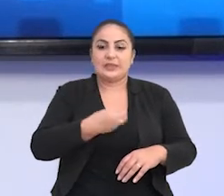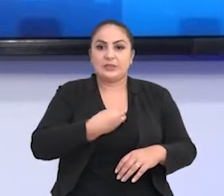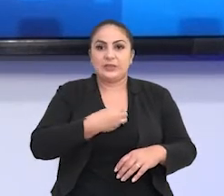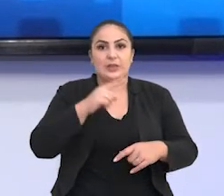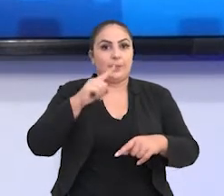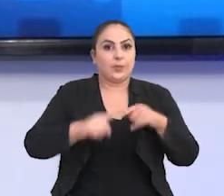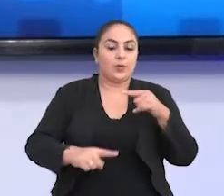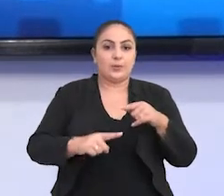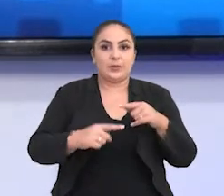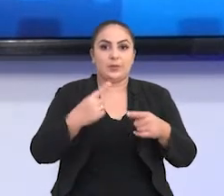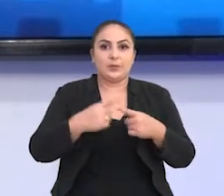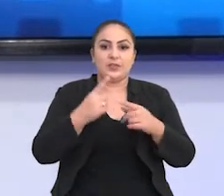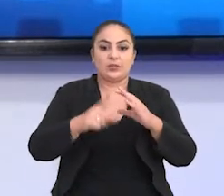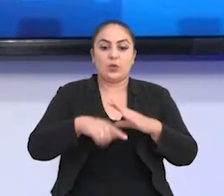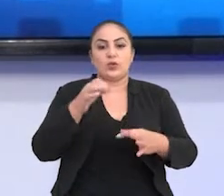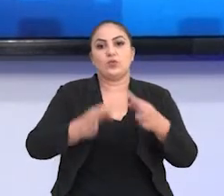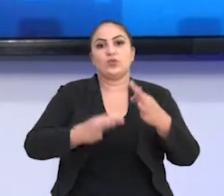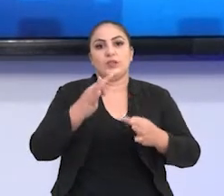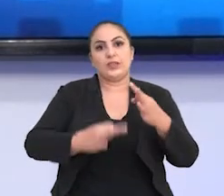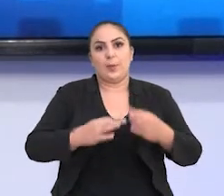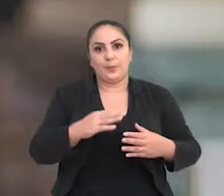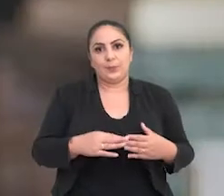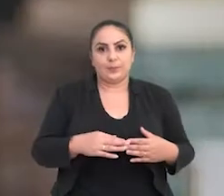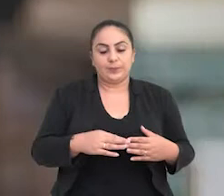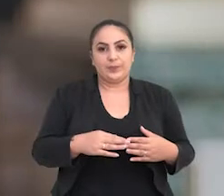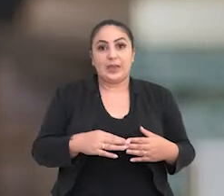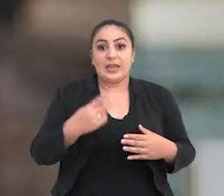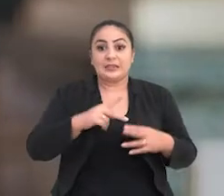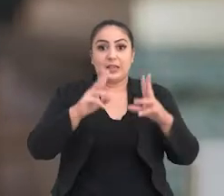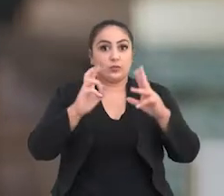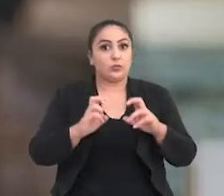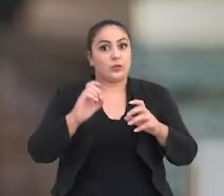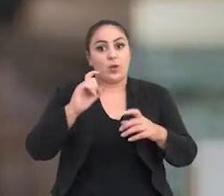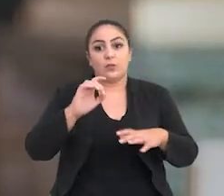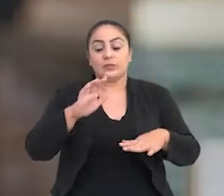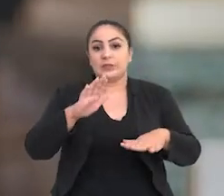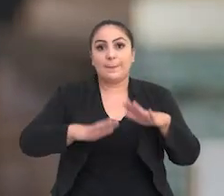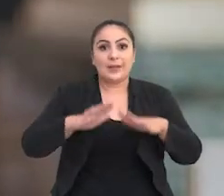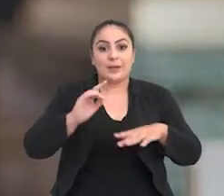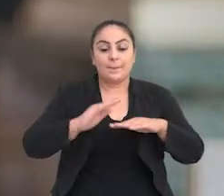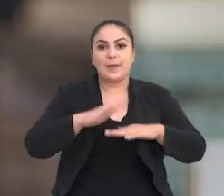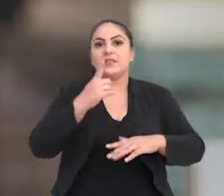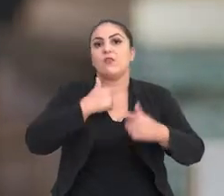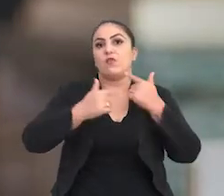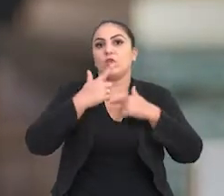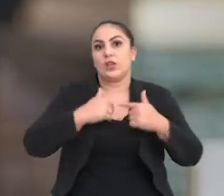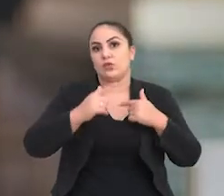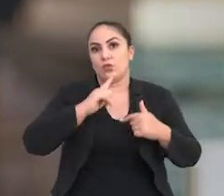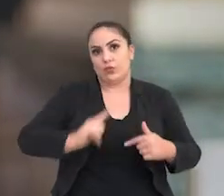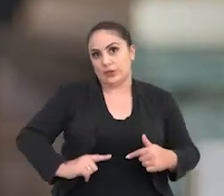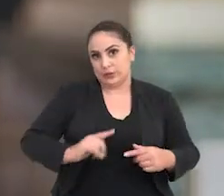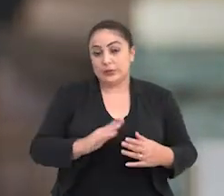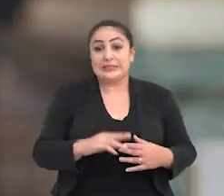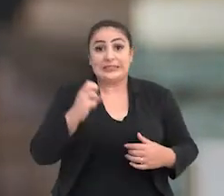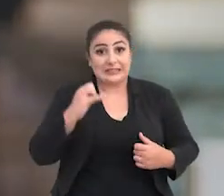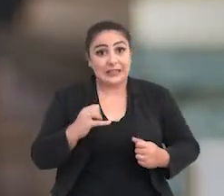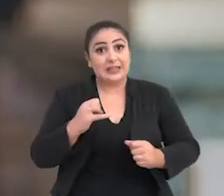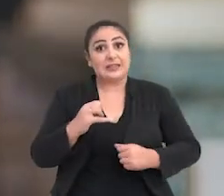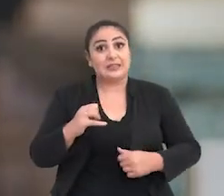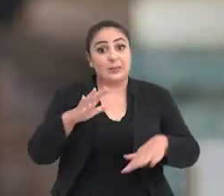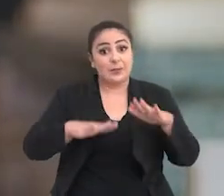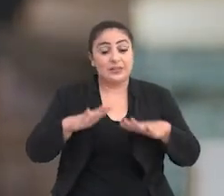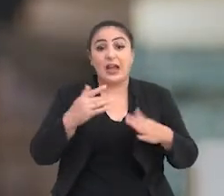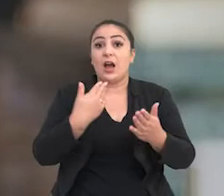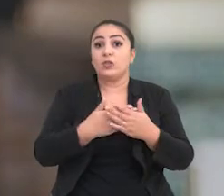está proibida por decisão judicial. Esse assunto não depende mais da mera vontade do governador. Se